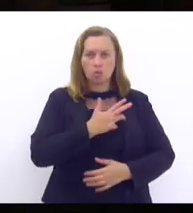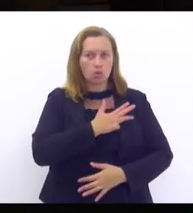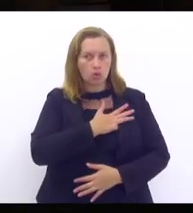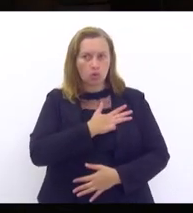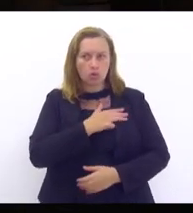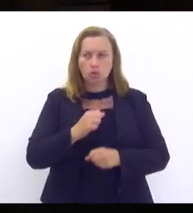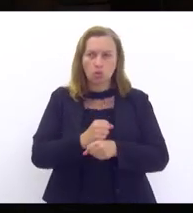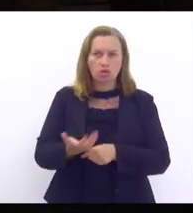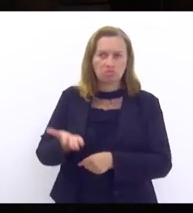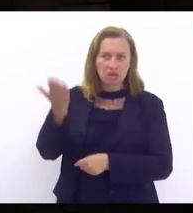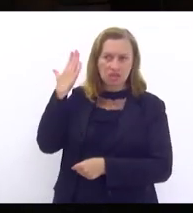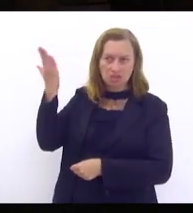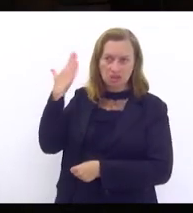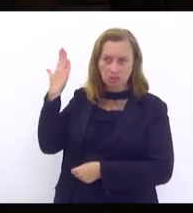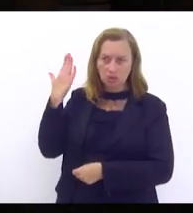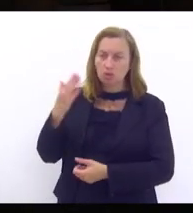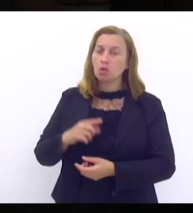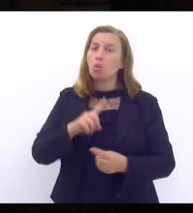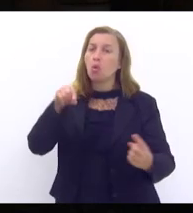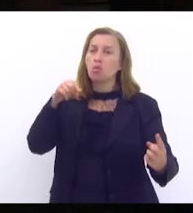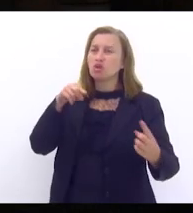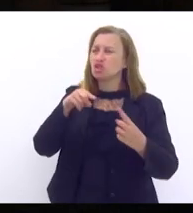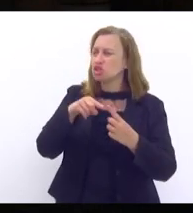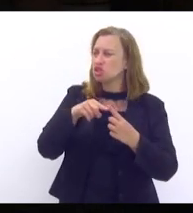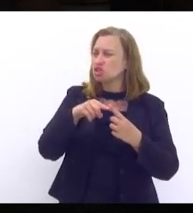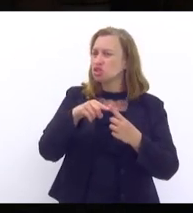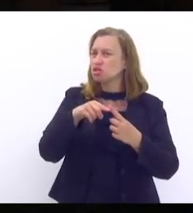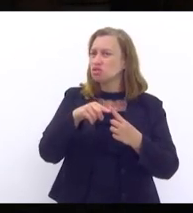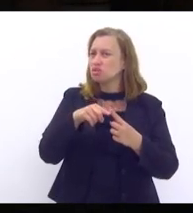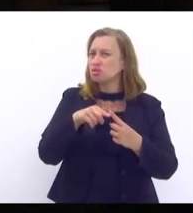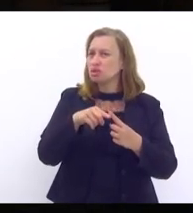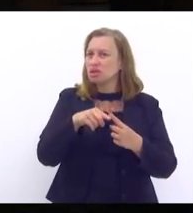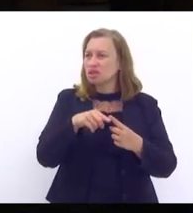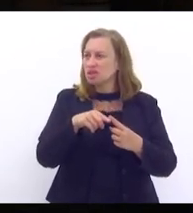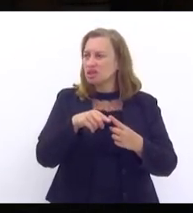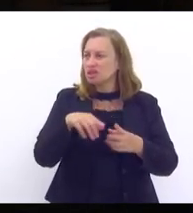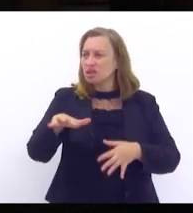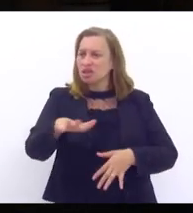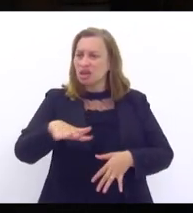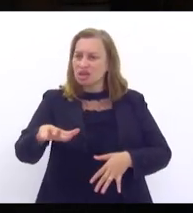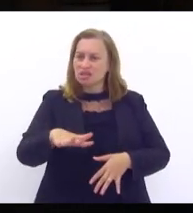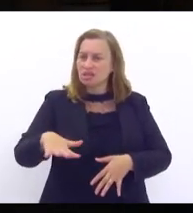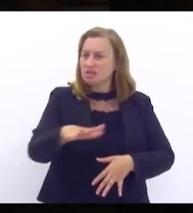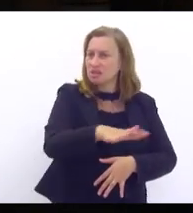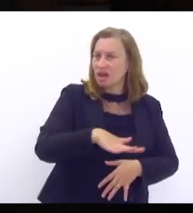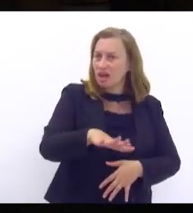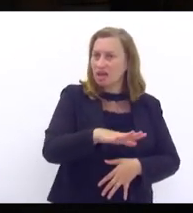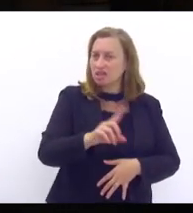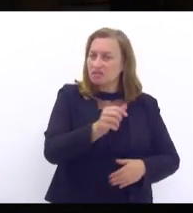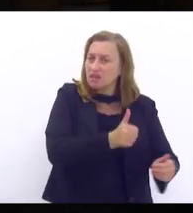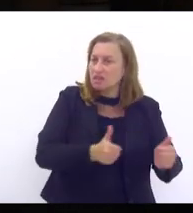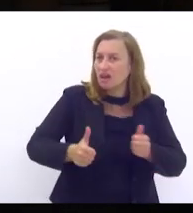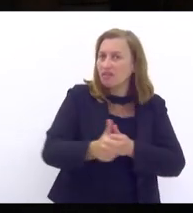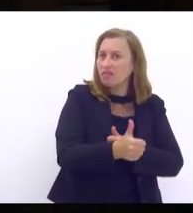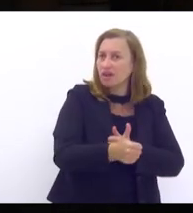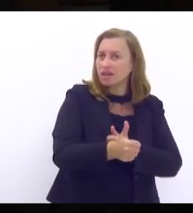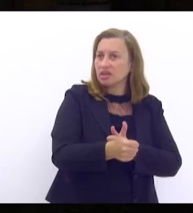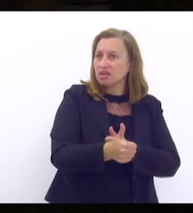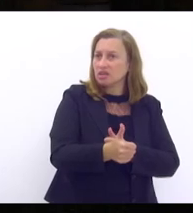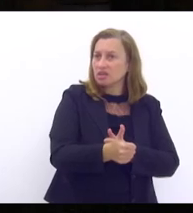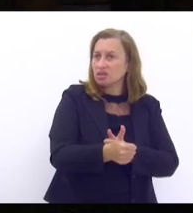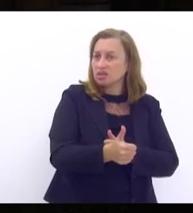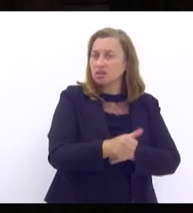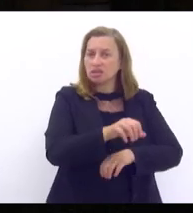ano passado com o objetivo de que esses setores estivessem à frente das